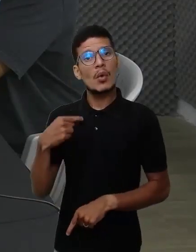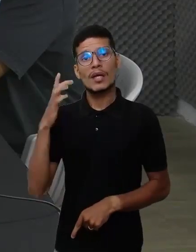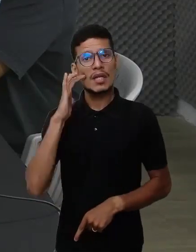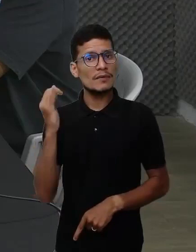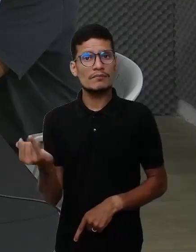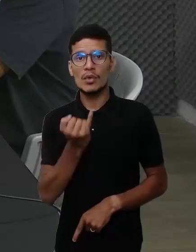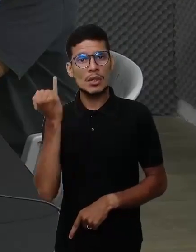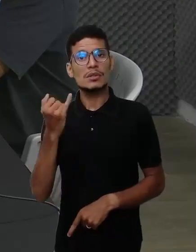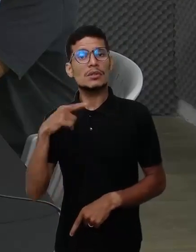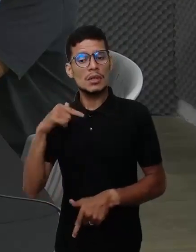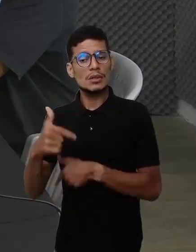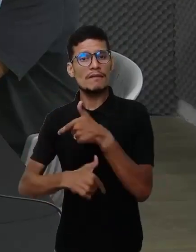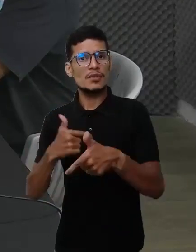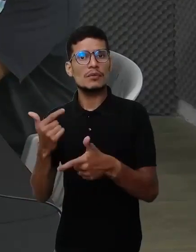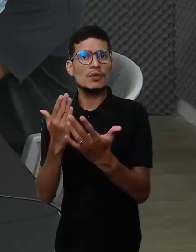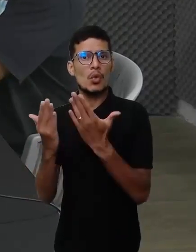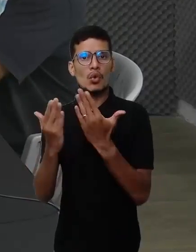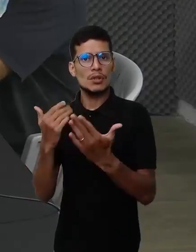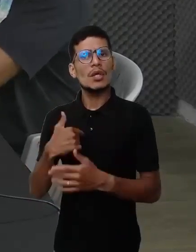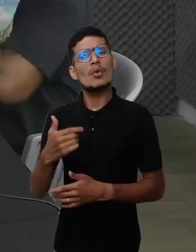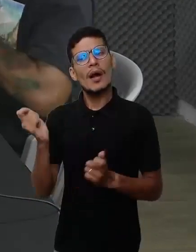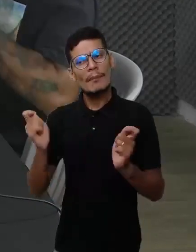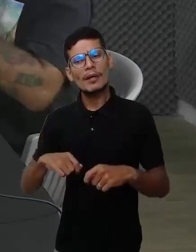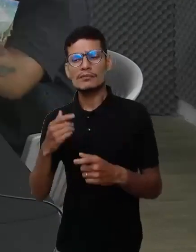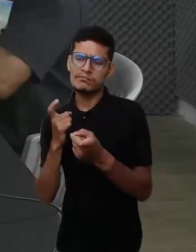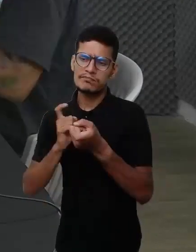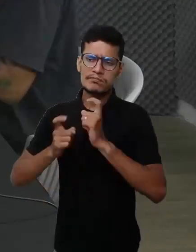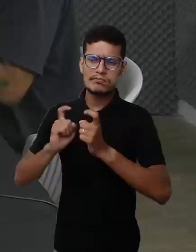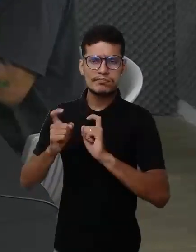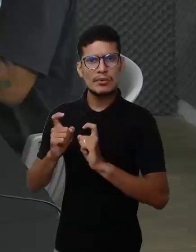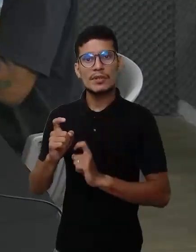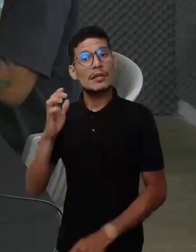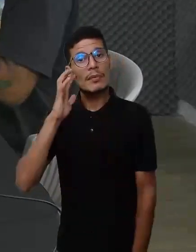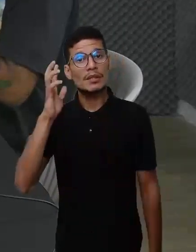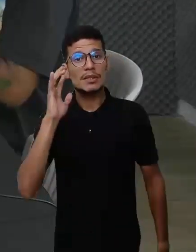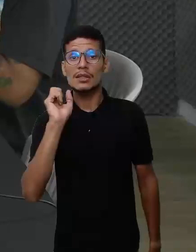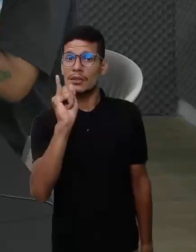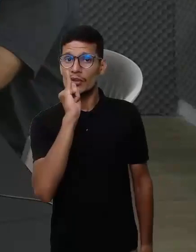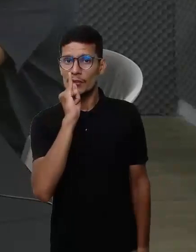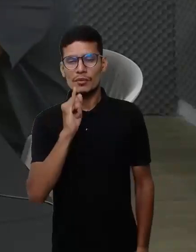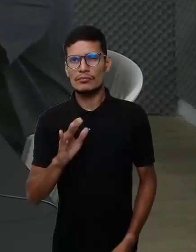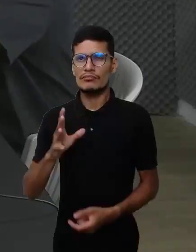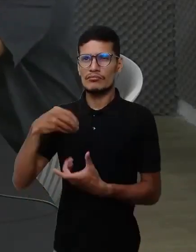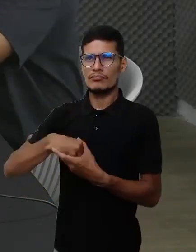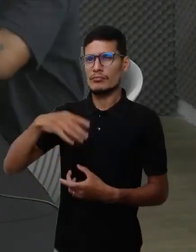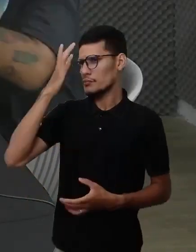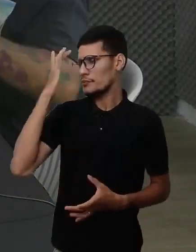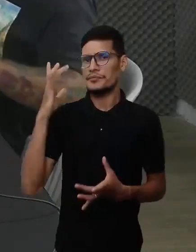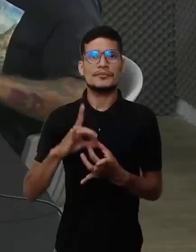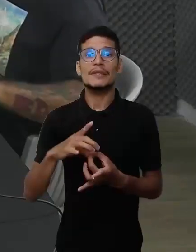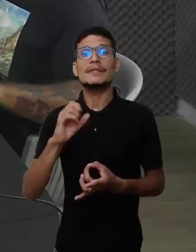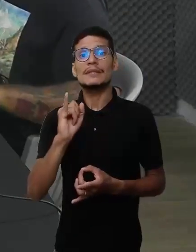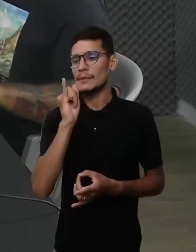serviço de psicologia. Foi imprescindível que eu Sim. pudesse dialogar de vez em quando. Imagina se fosse naquela lógica do pirra que